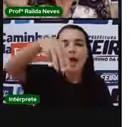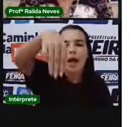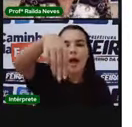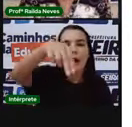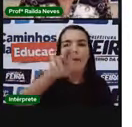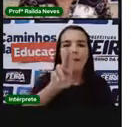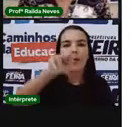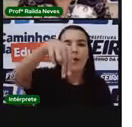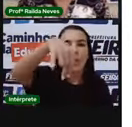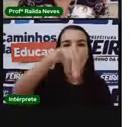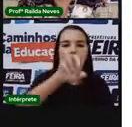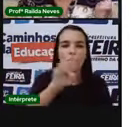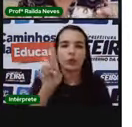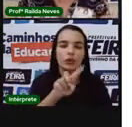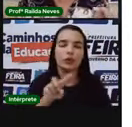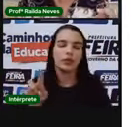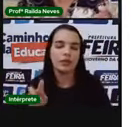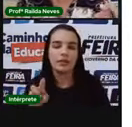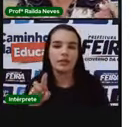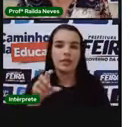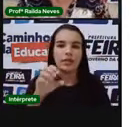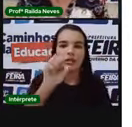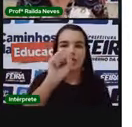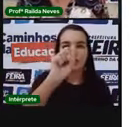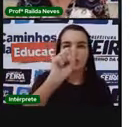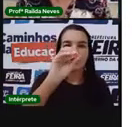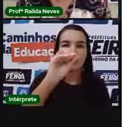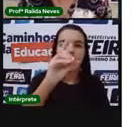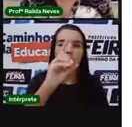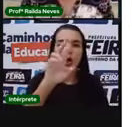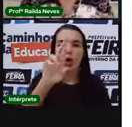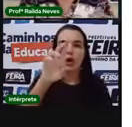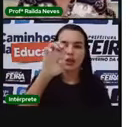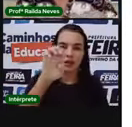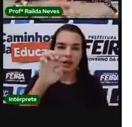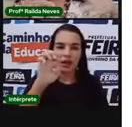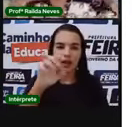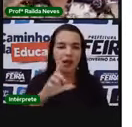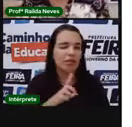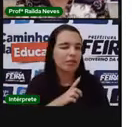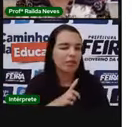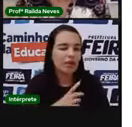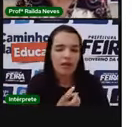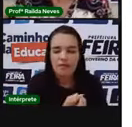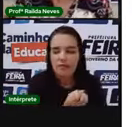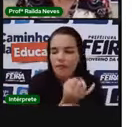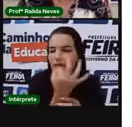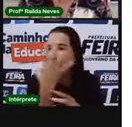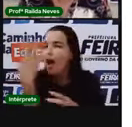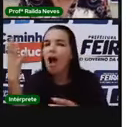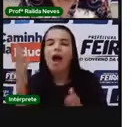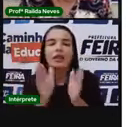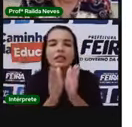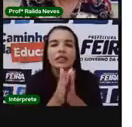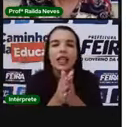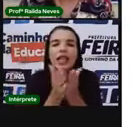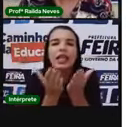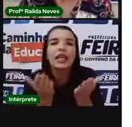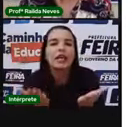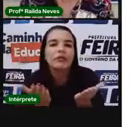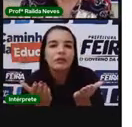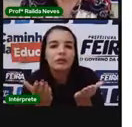morou muito tempo em Feira de Santana também. Muniz Sodré. Ele tem vários livros, e um deles